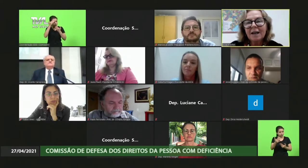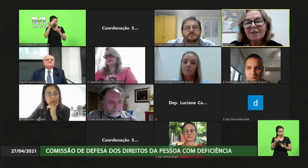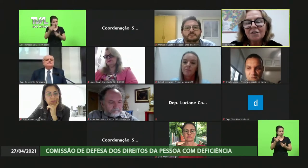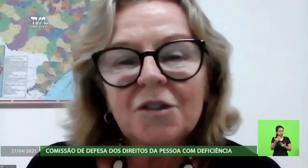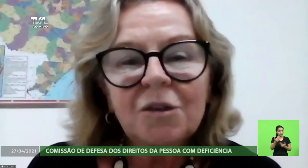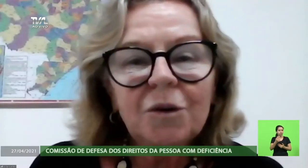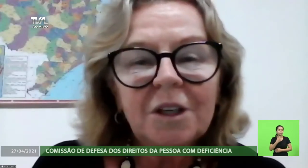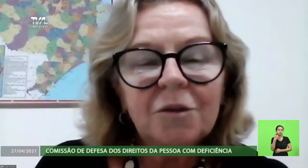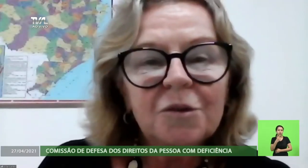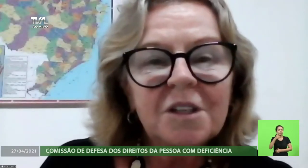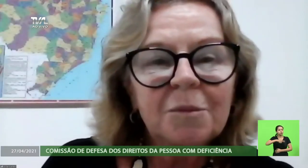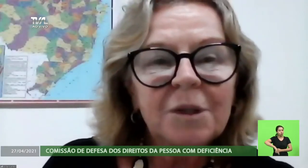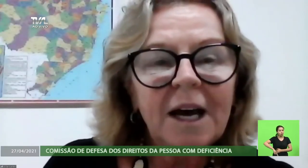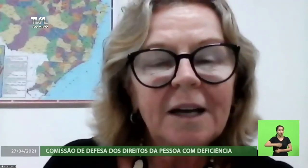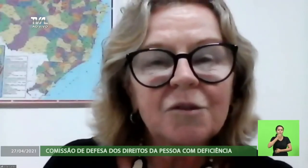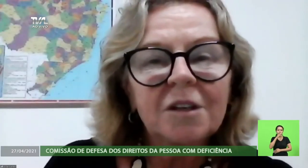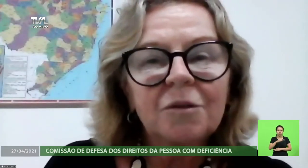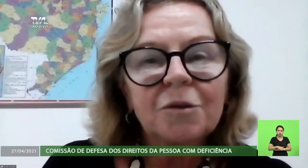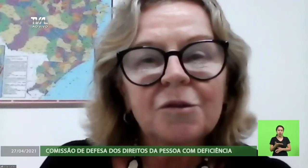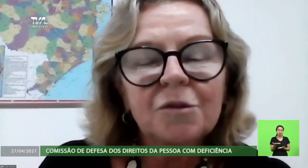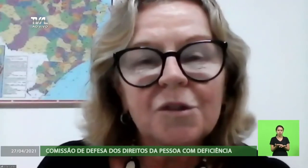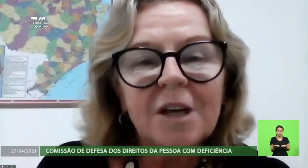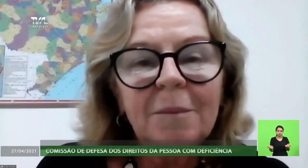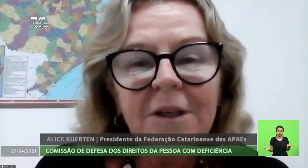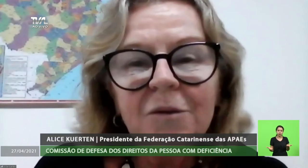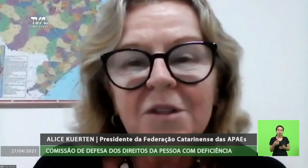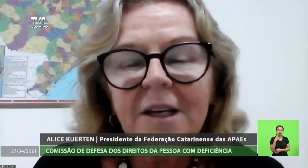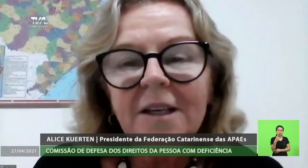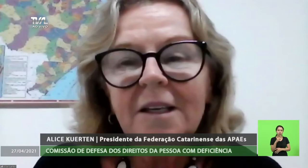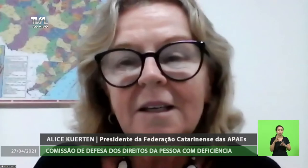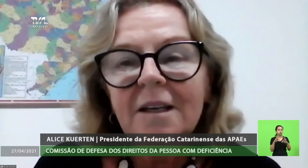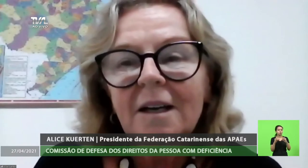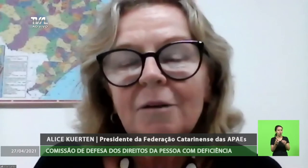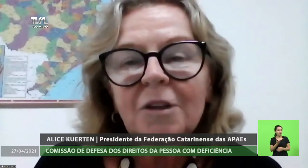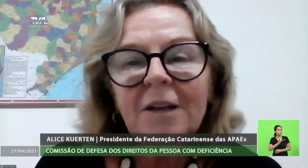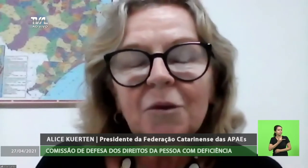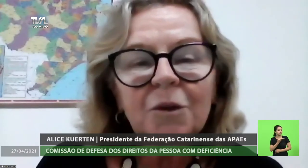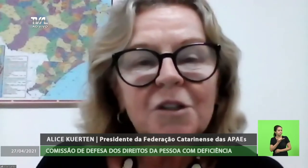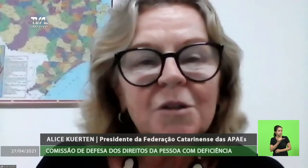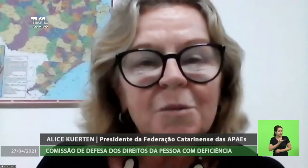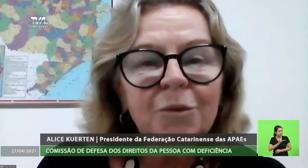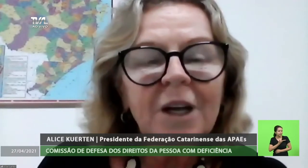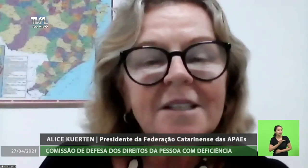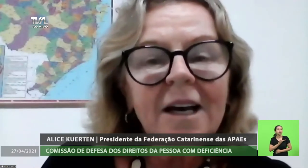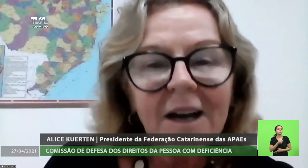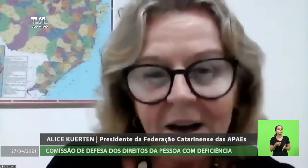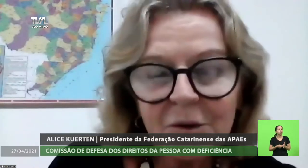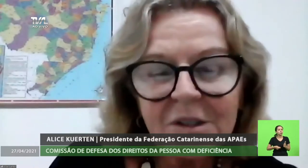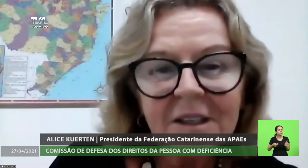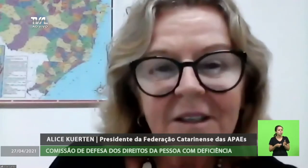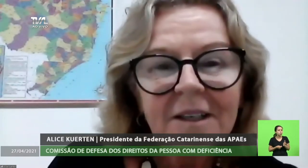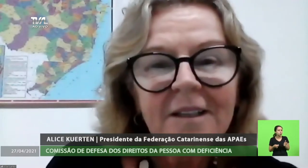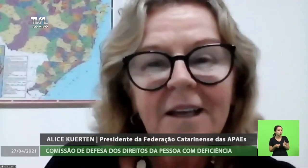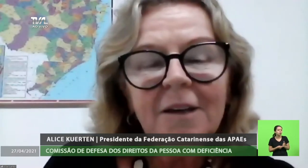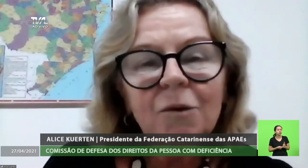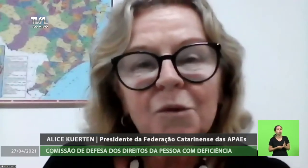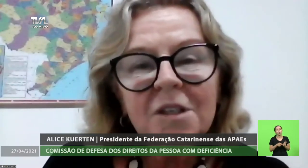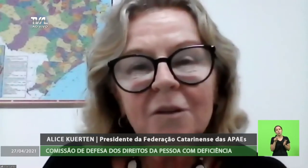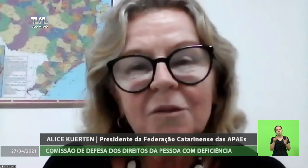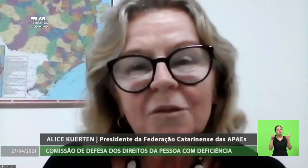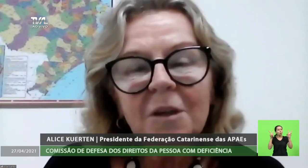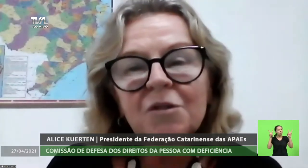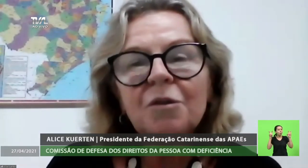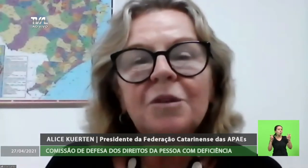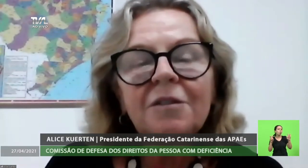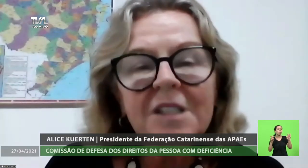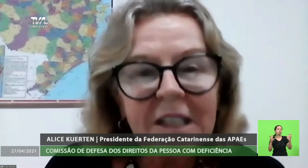vez, boa tarde ao senhor e a todos os deputados, a todos os amigos aqui, lutadores por essa causa da